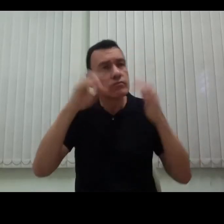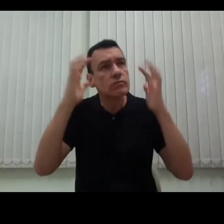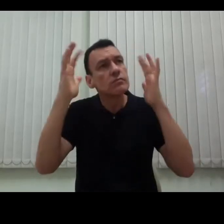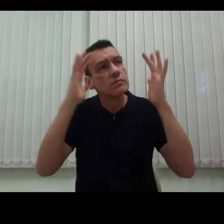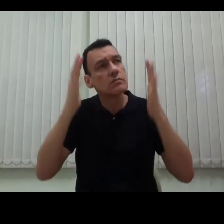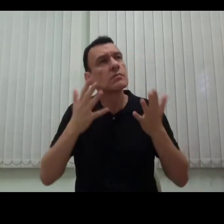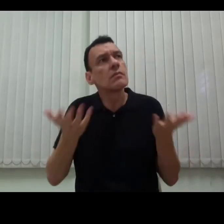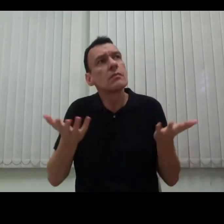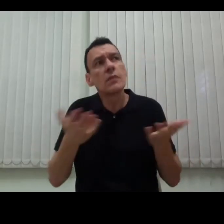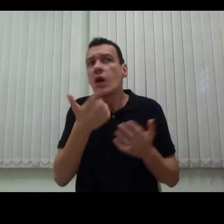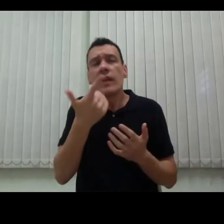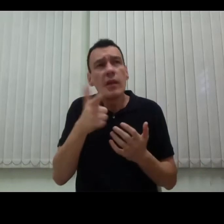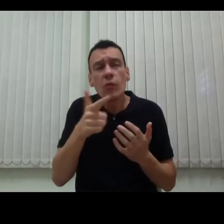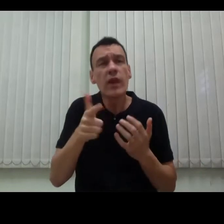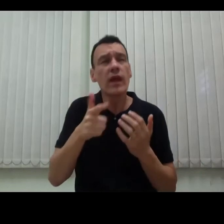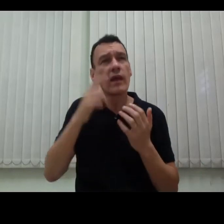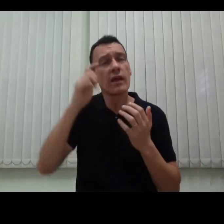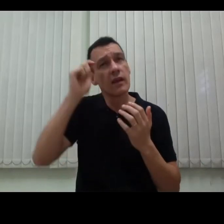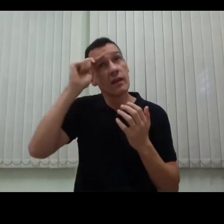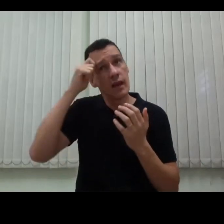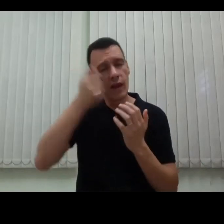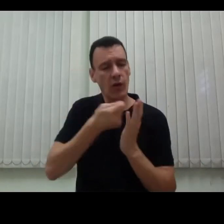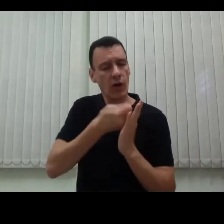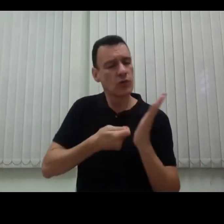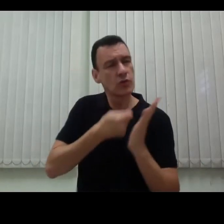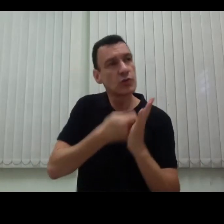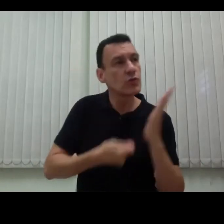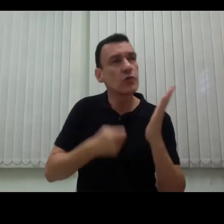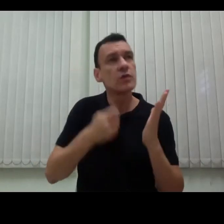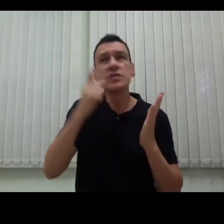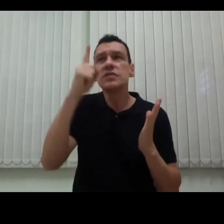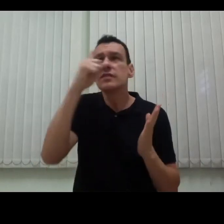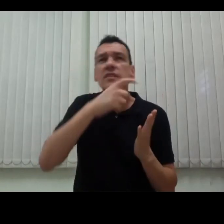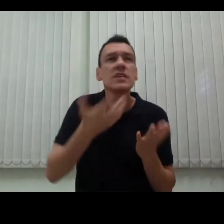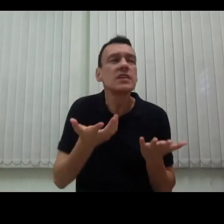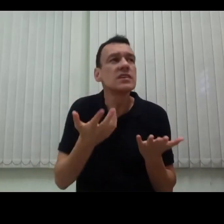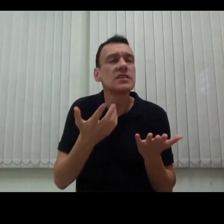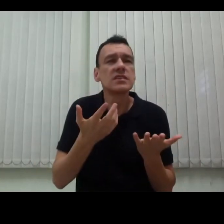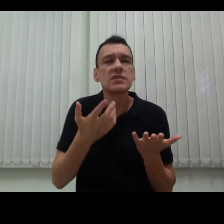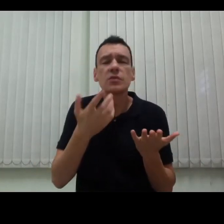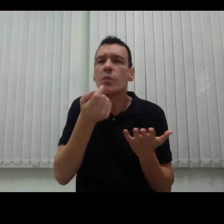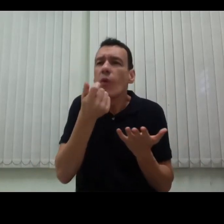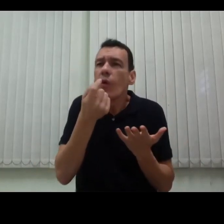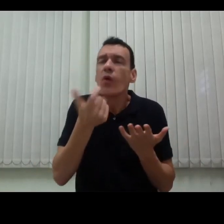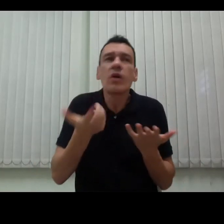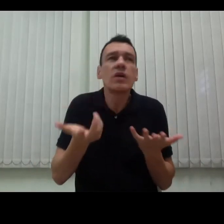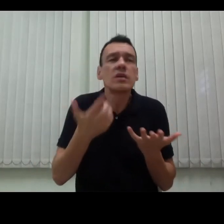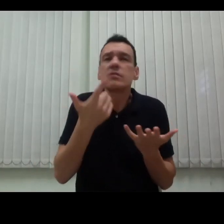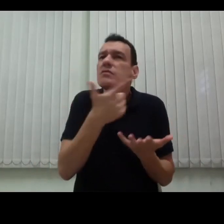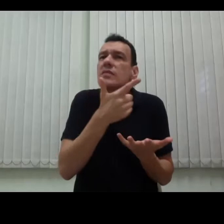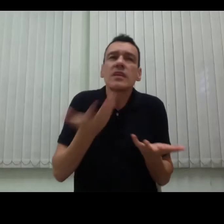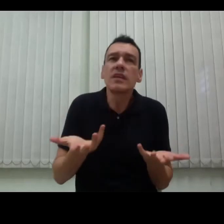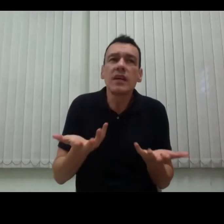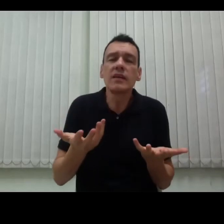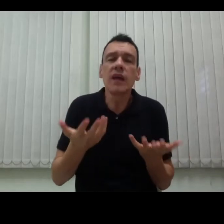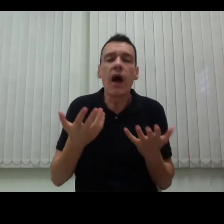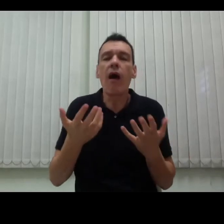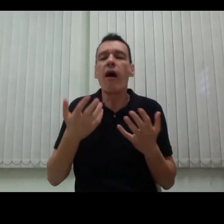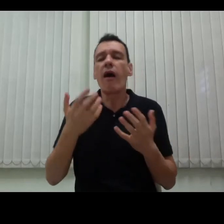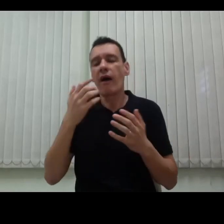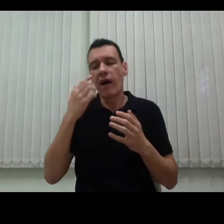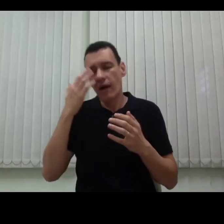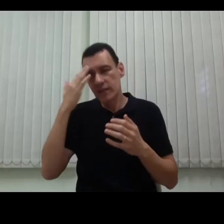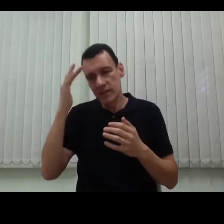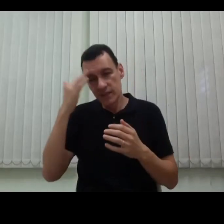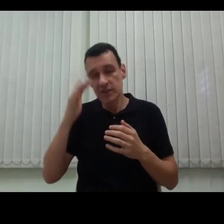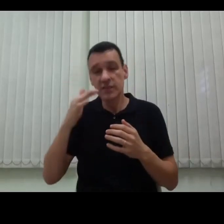ausência é parte de um projeto. É parte de um projeto que define quem pode, quem não pode estar